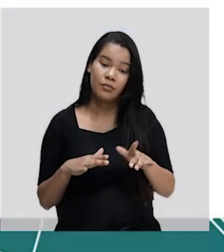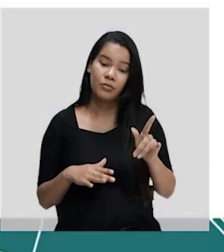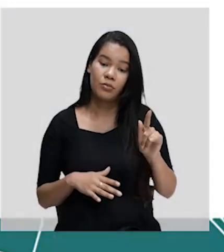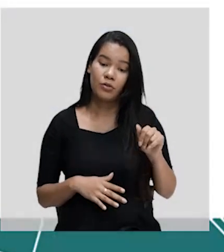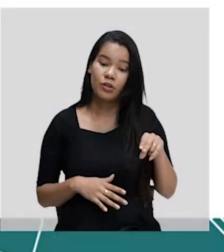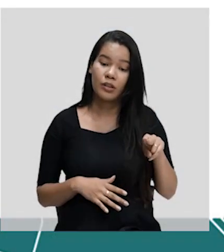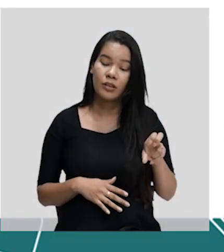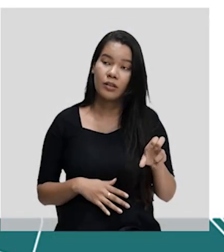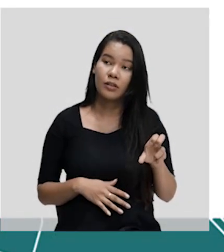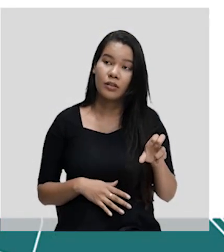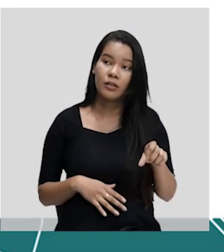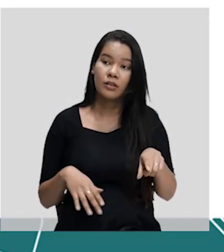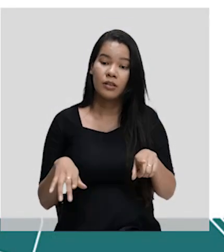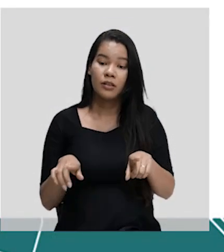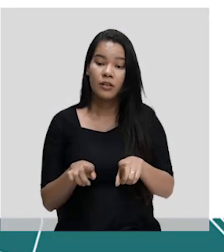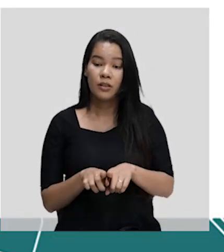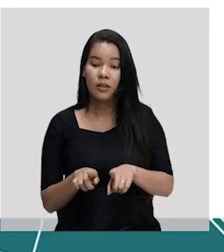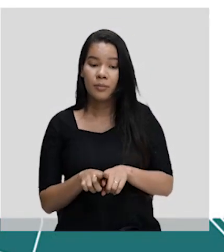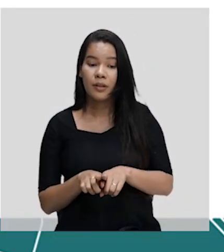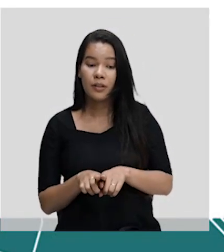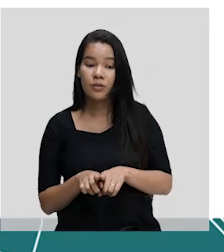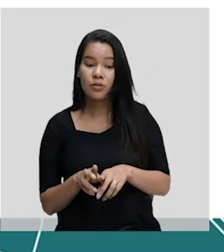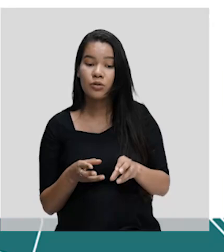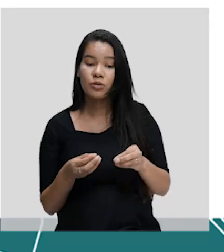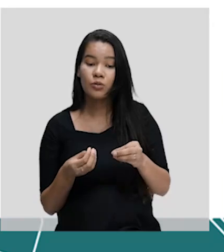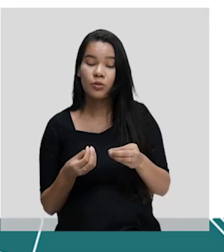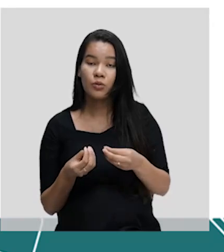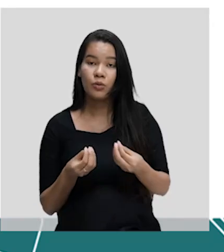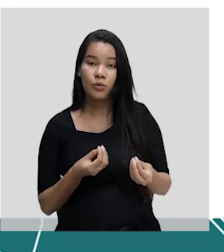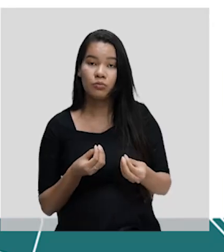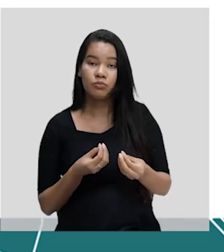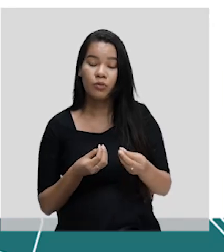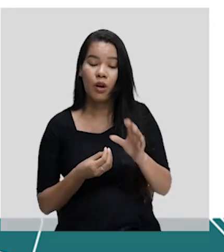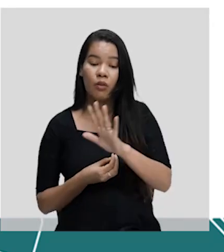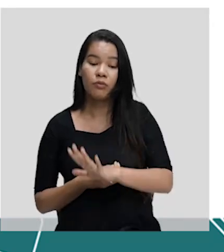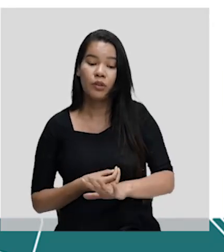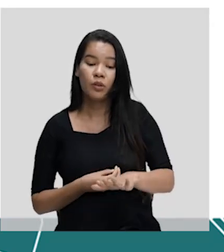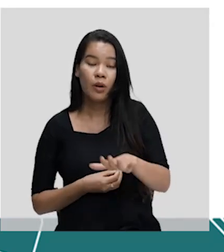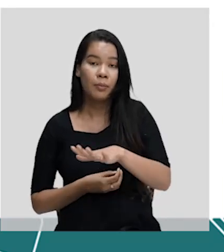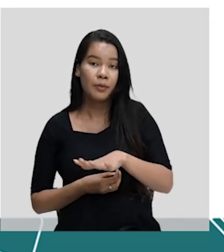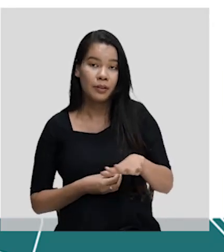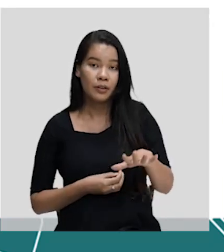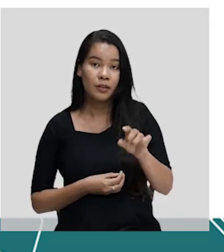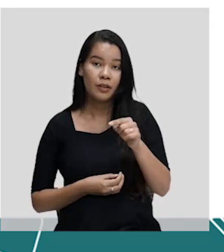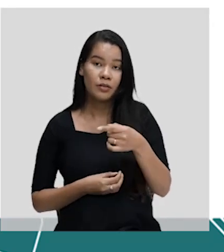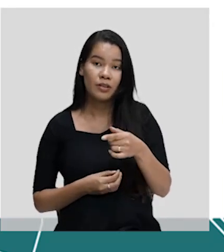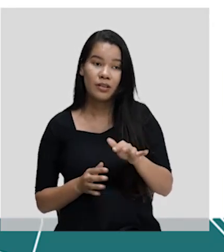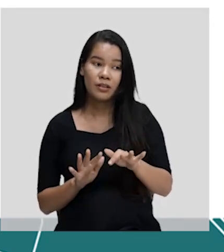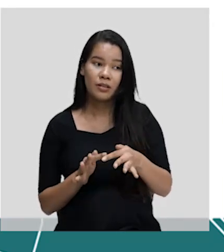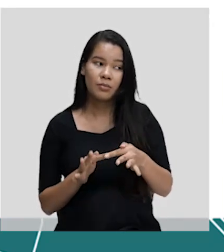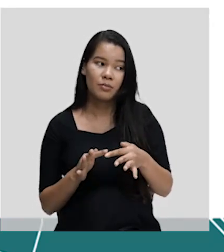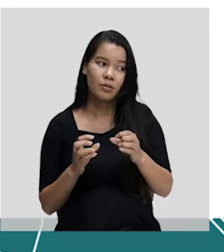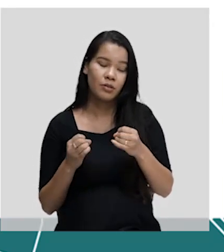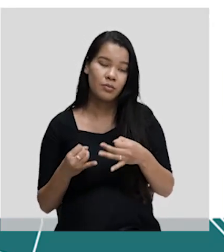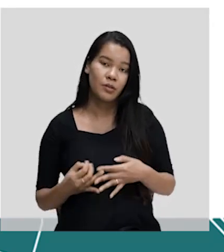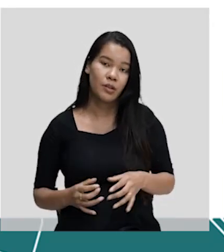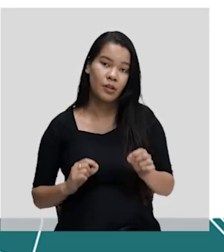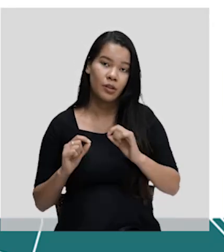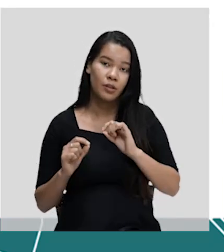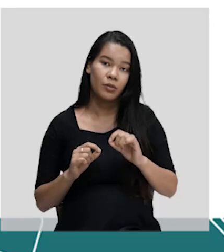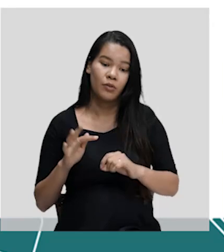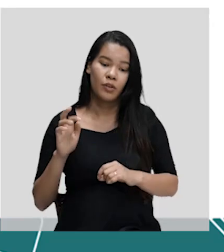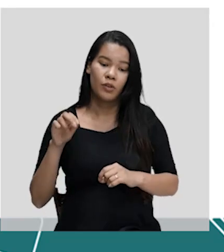gene e depende do fator ambiental. Isso aqui, pessoal, está simplesmente falando o quê? Que